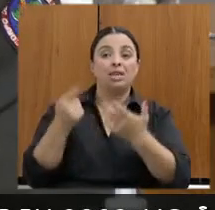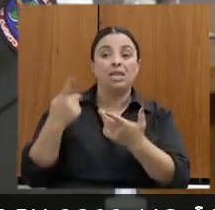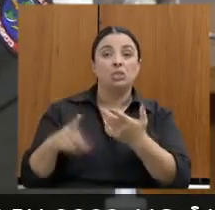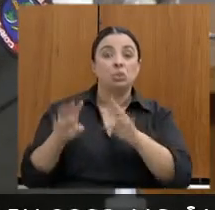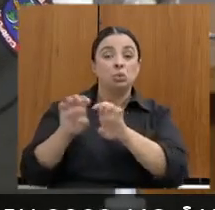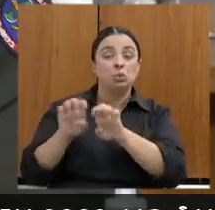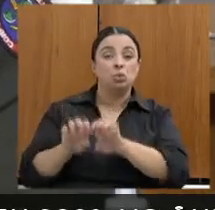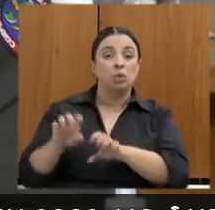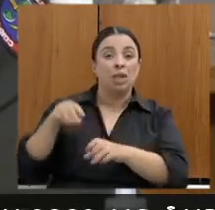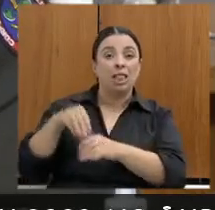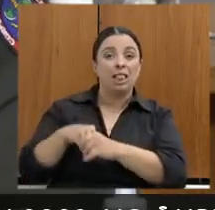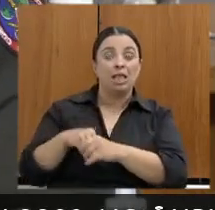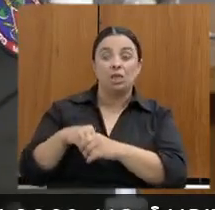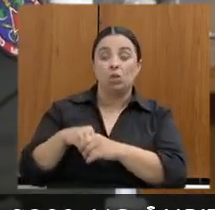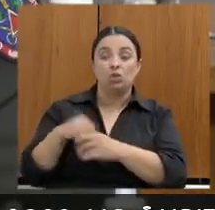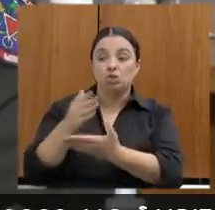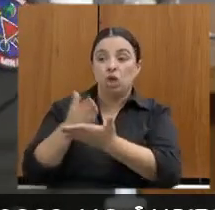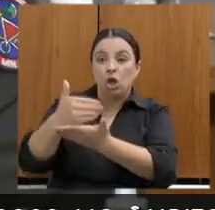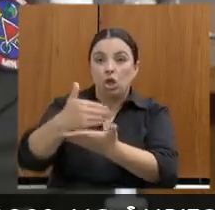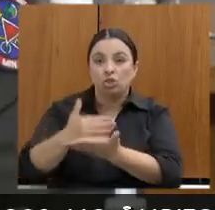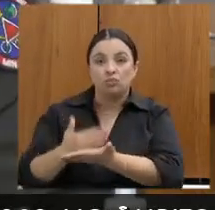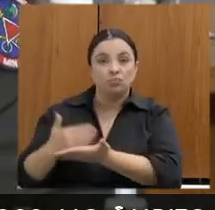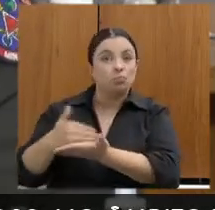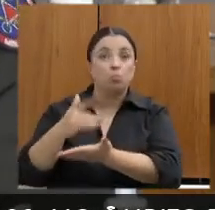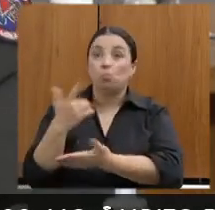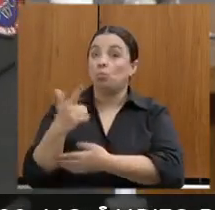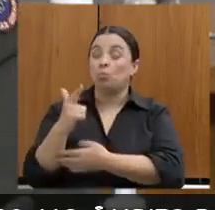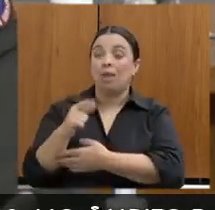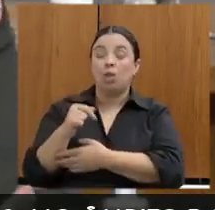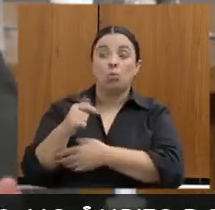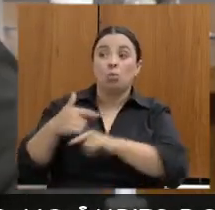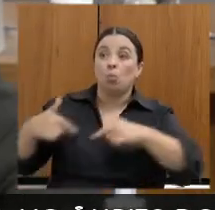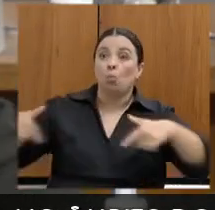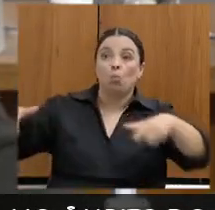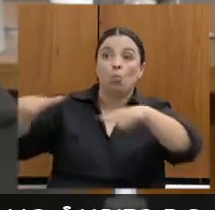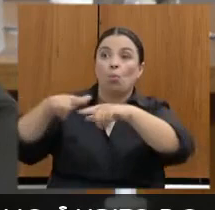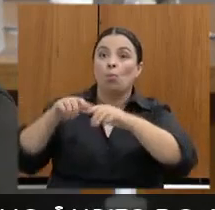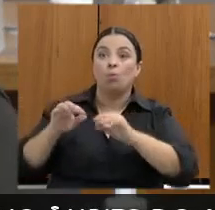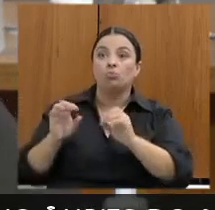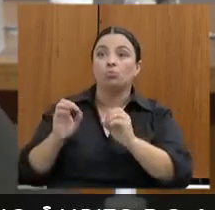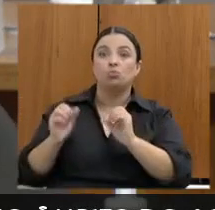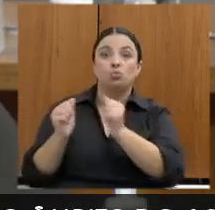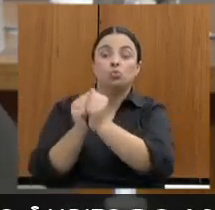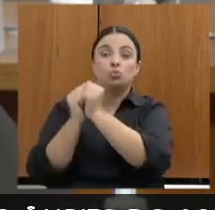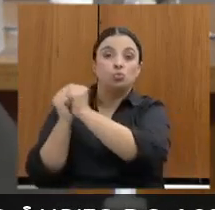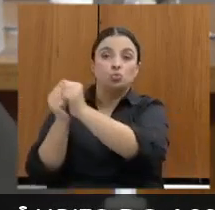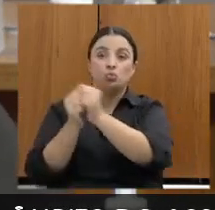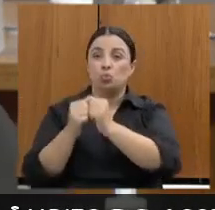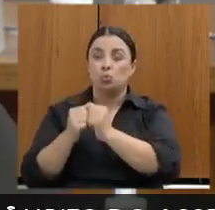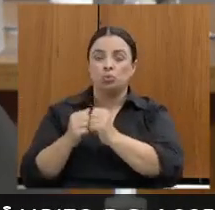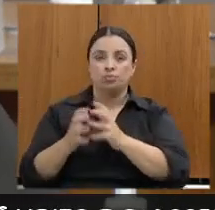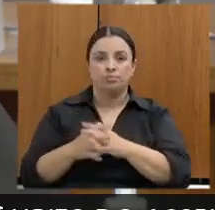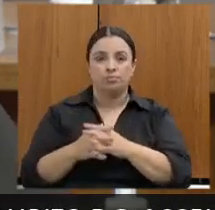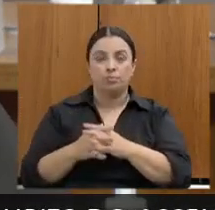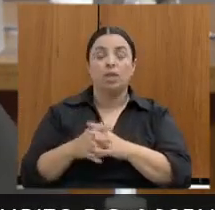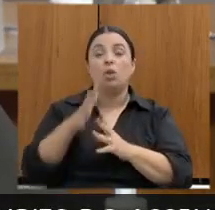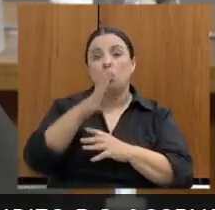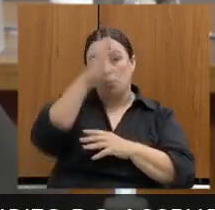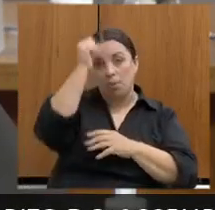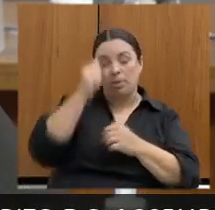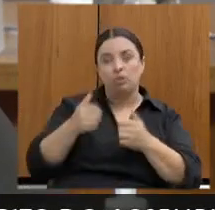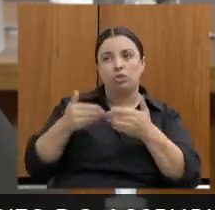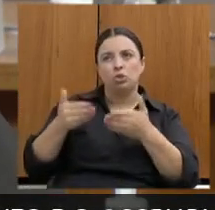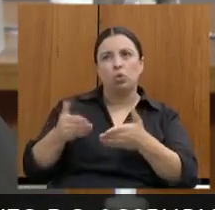interna que nós julgamos a mais segura o corpo de bombeiros chegou naquele local o incêndio aconteceu